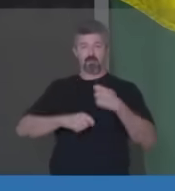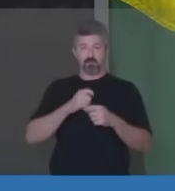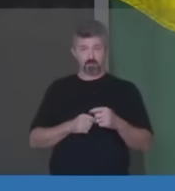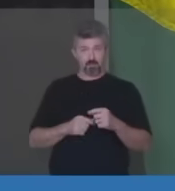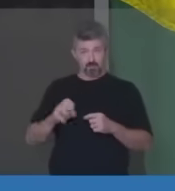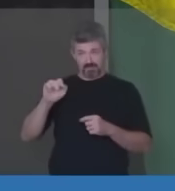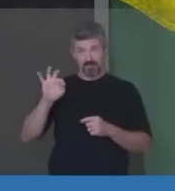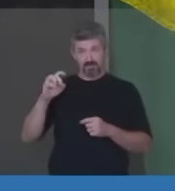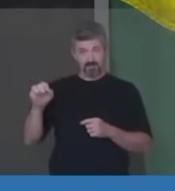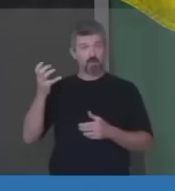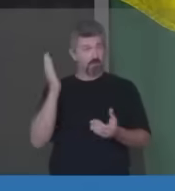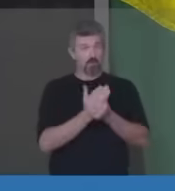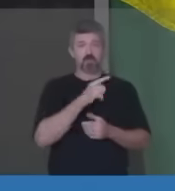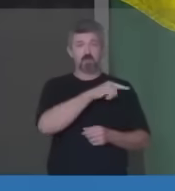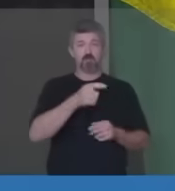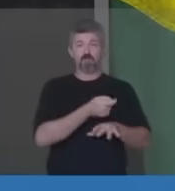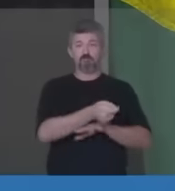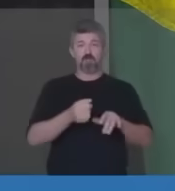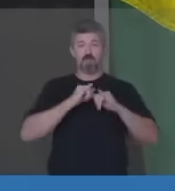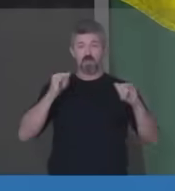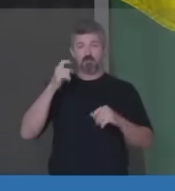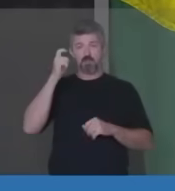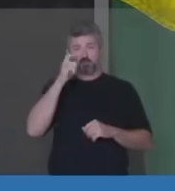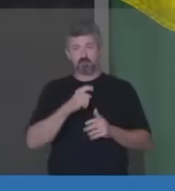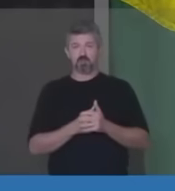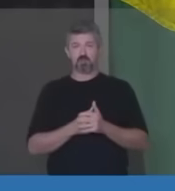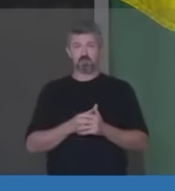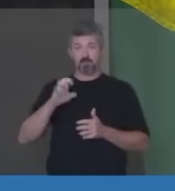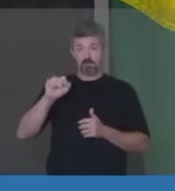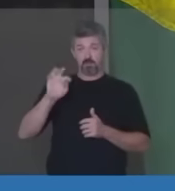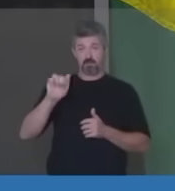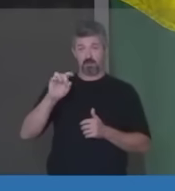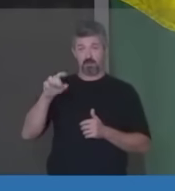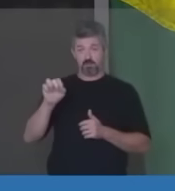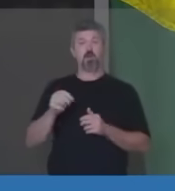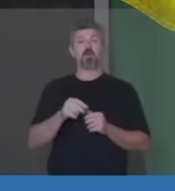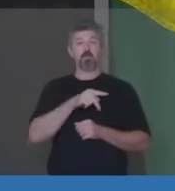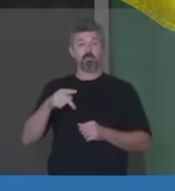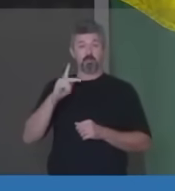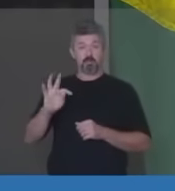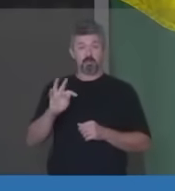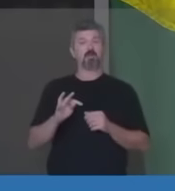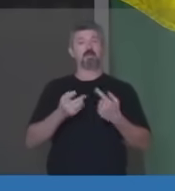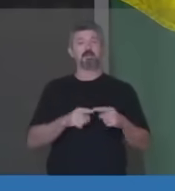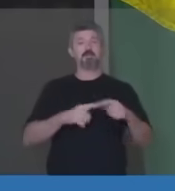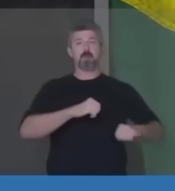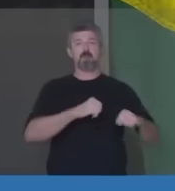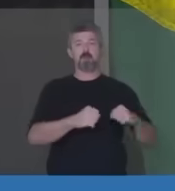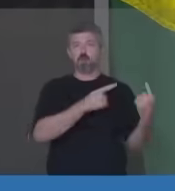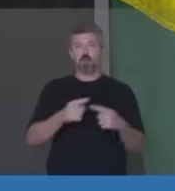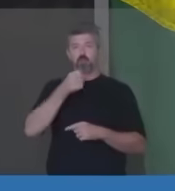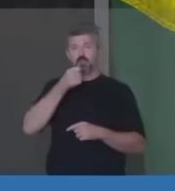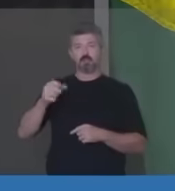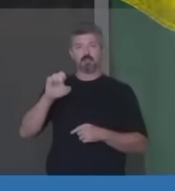processar Gleisi, Dino e Felipe Neto por fake news e campanha de difamação. O Estadão, no seu editorial, presidente do PT, instiga militância contra jornalista